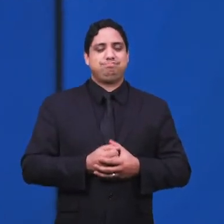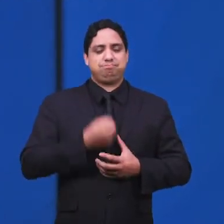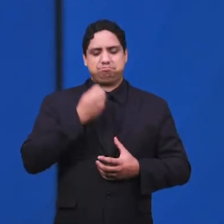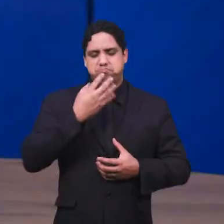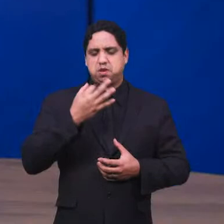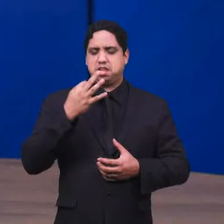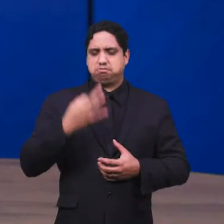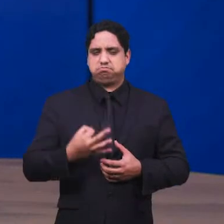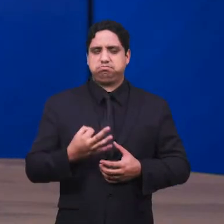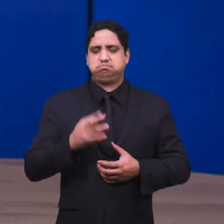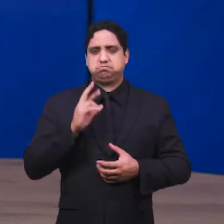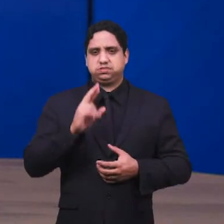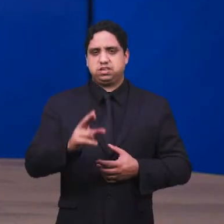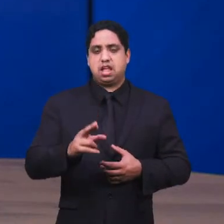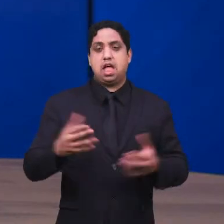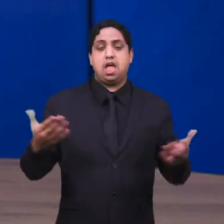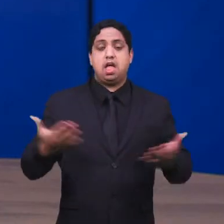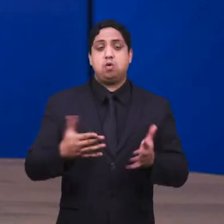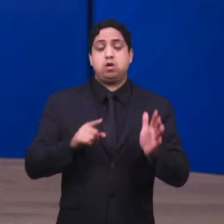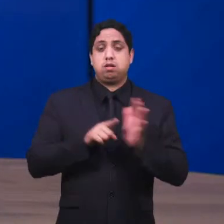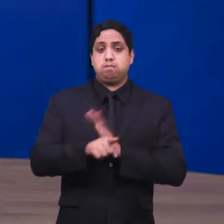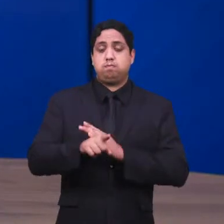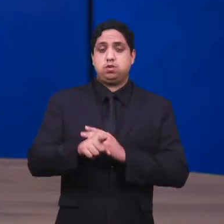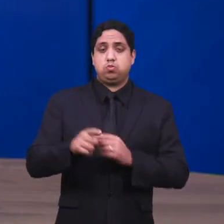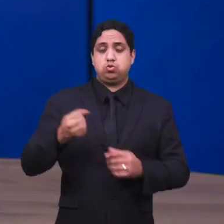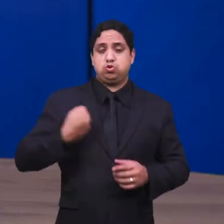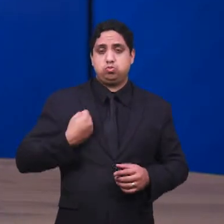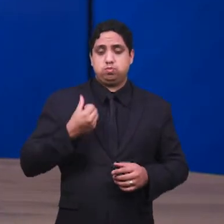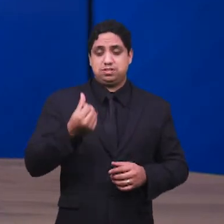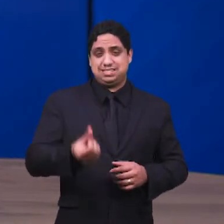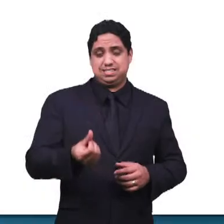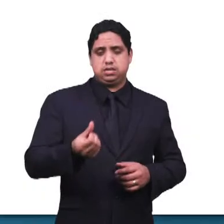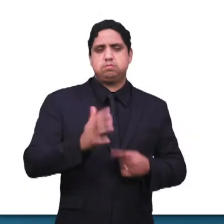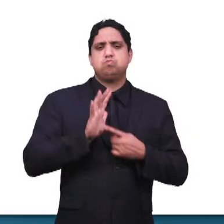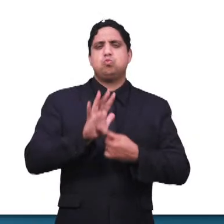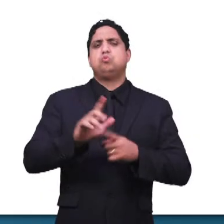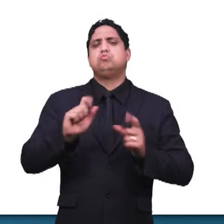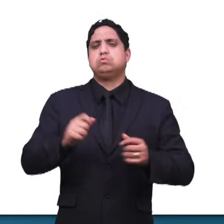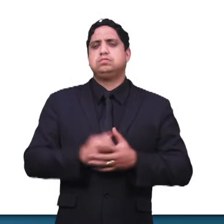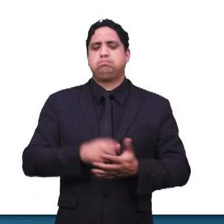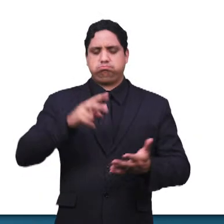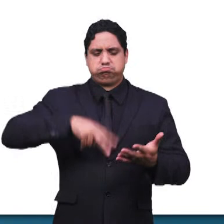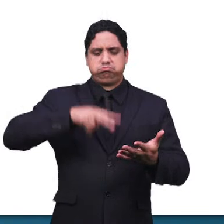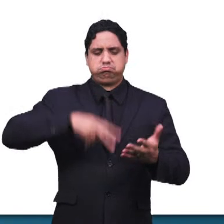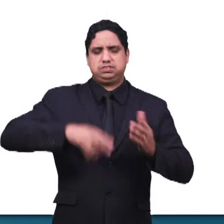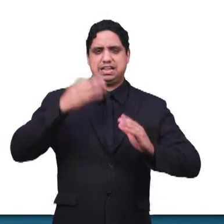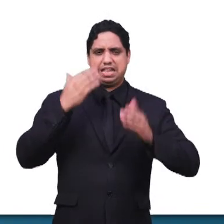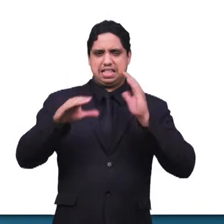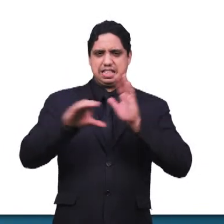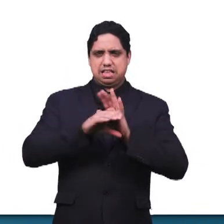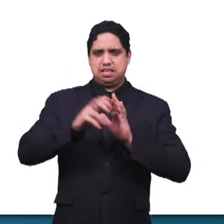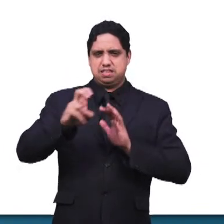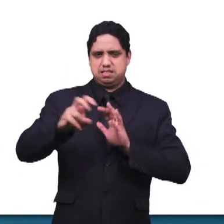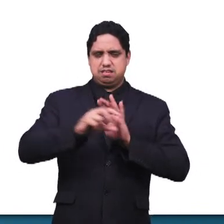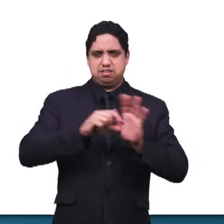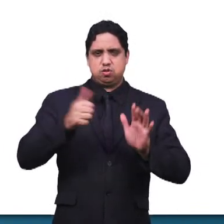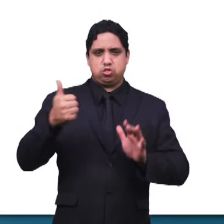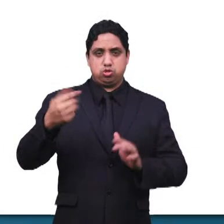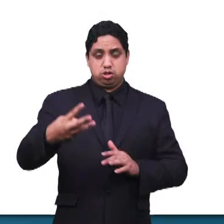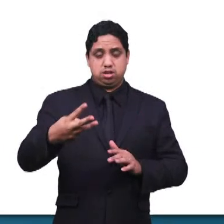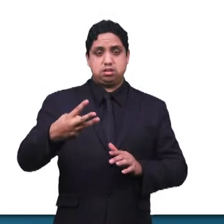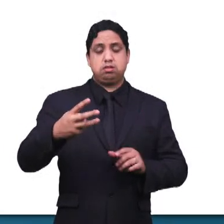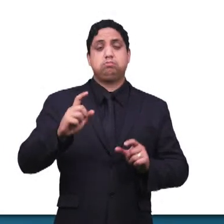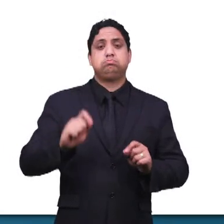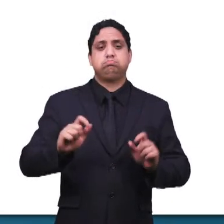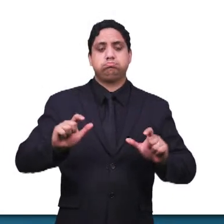pela irmã. Muito bem, irmãos, vamos agora à nossa pergunta número 6. A pergunta 6 diz assim: lendo Cantares, capítulo 5, verso 13,